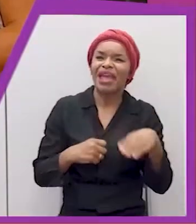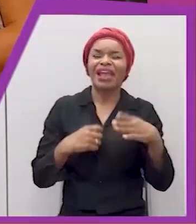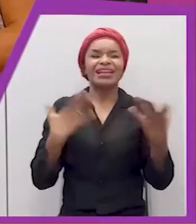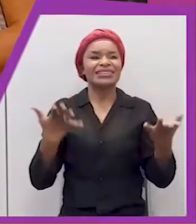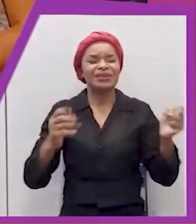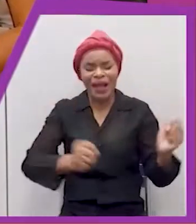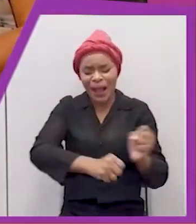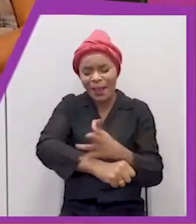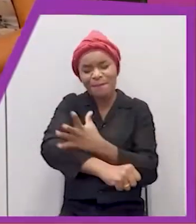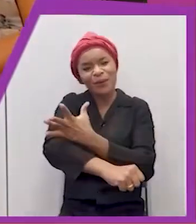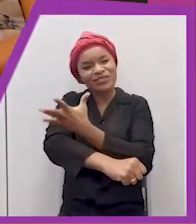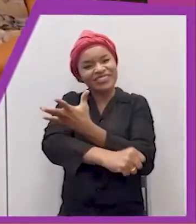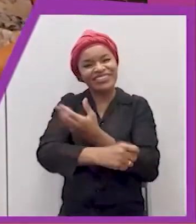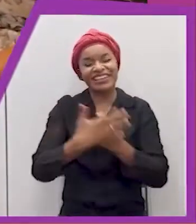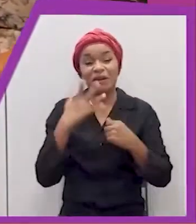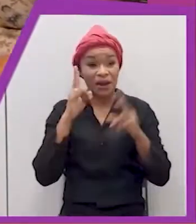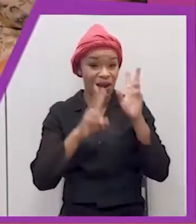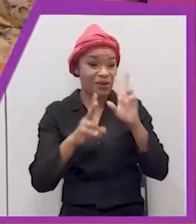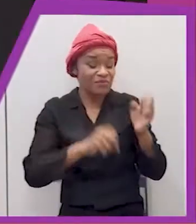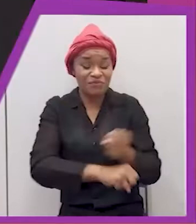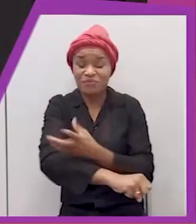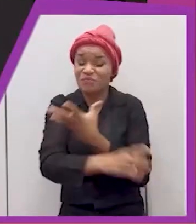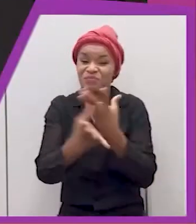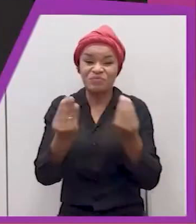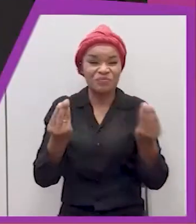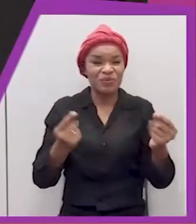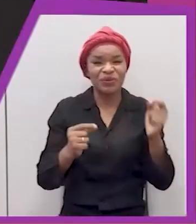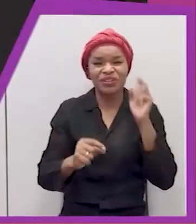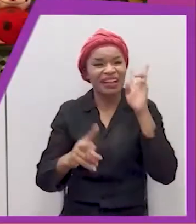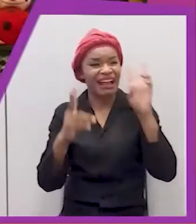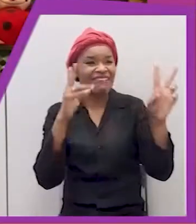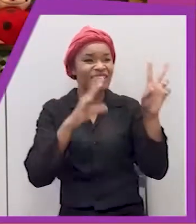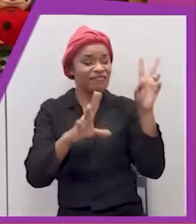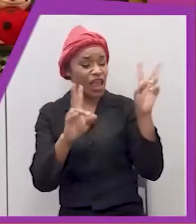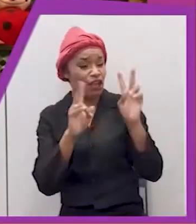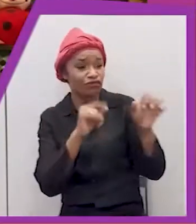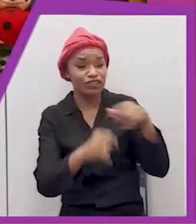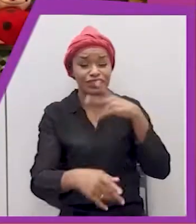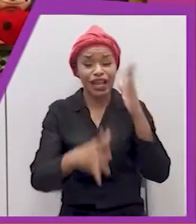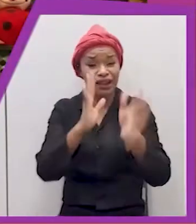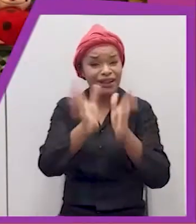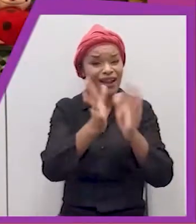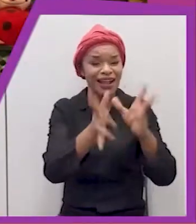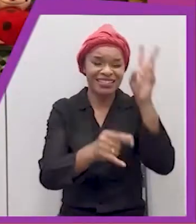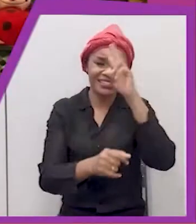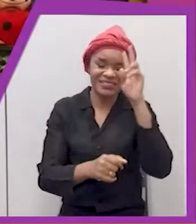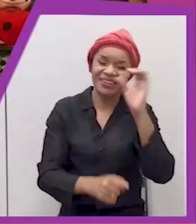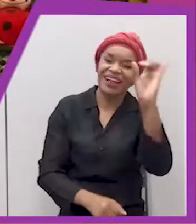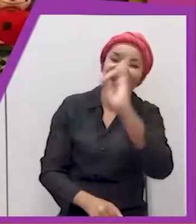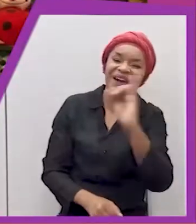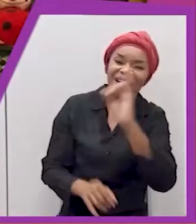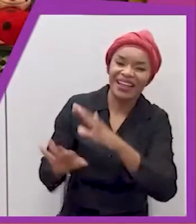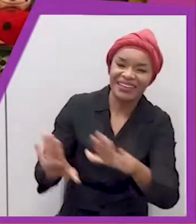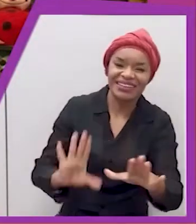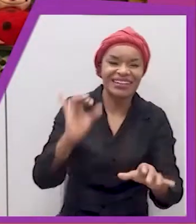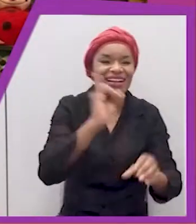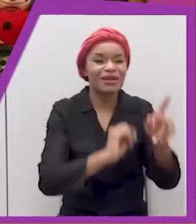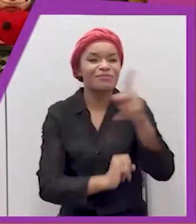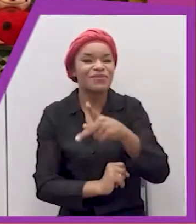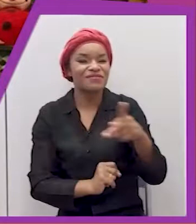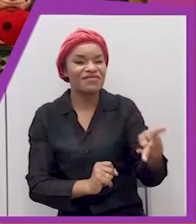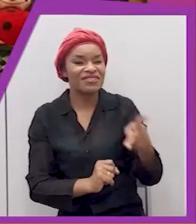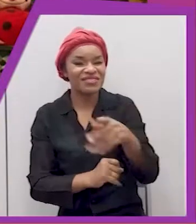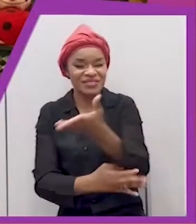Eu me emocionei muito ouvindo essa história Olá crianças lá professoras professores é uma alegria